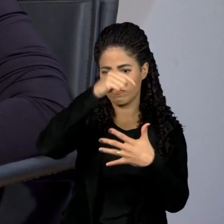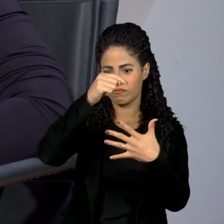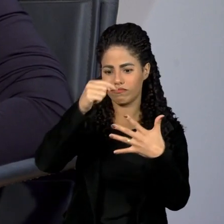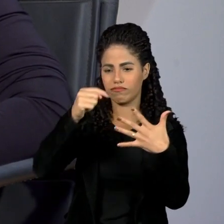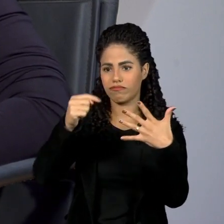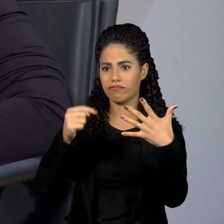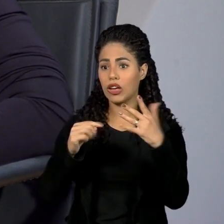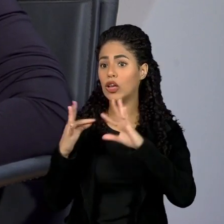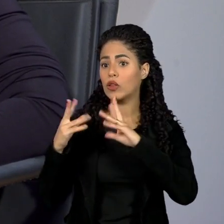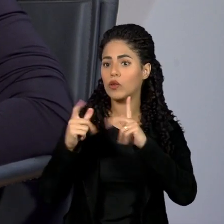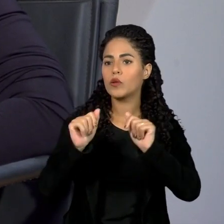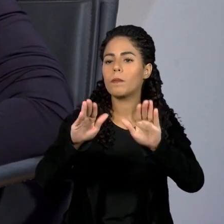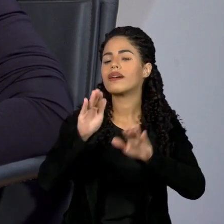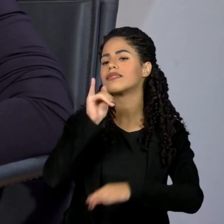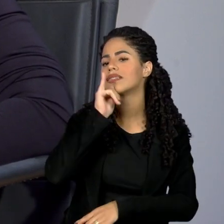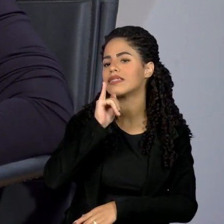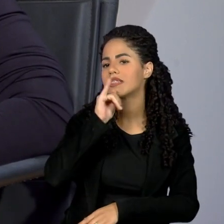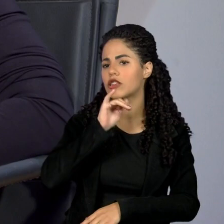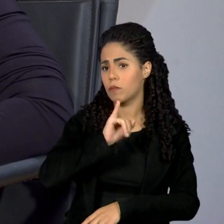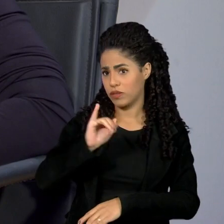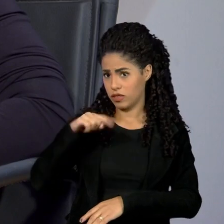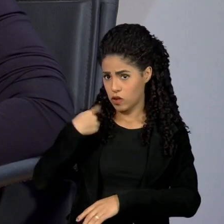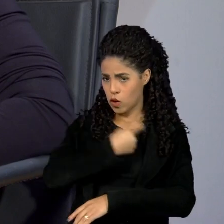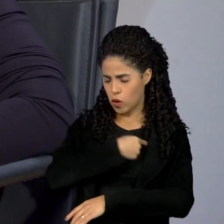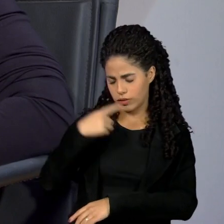aspectos. Mas, por exemplo, se a gente pensar